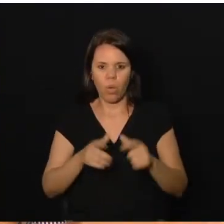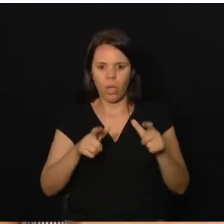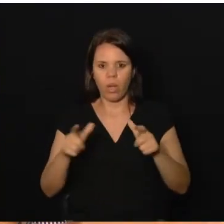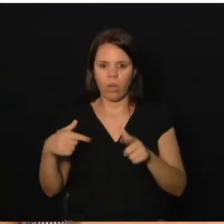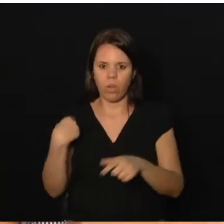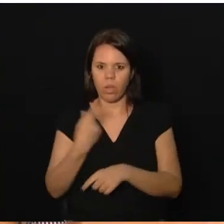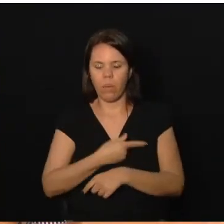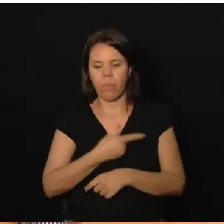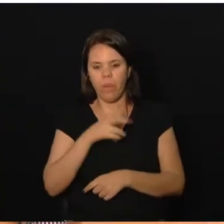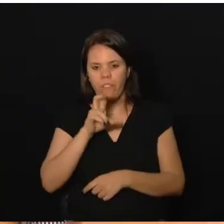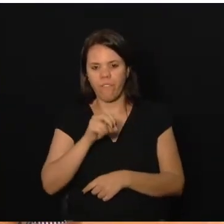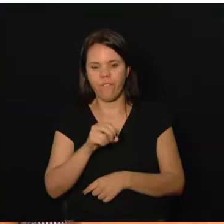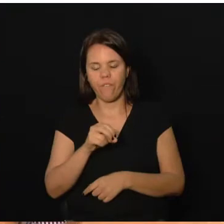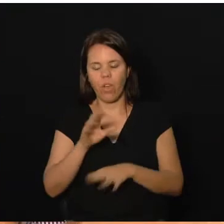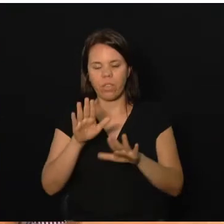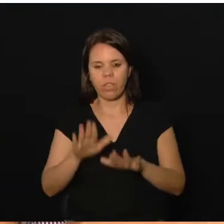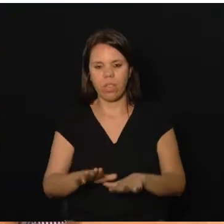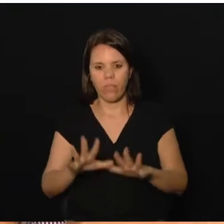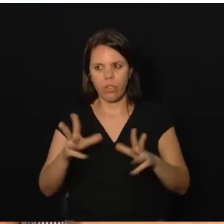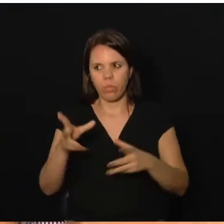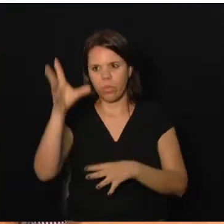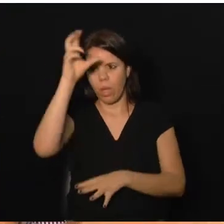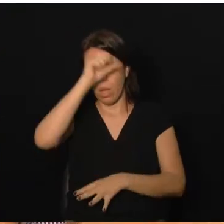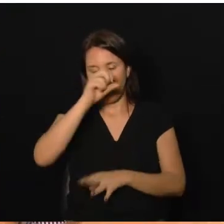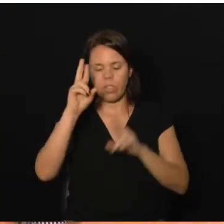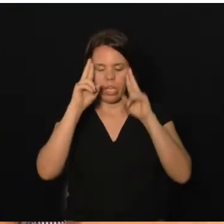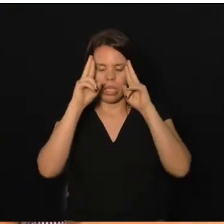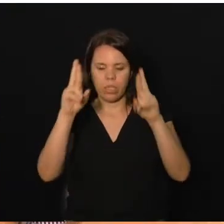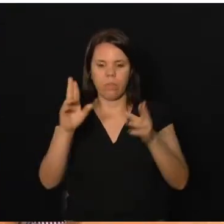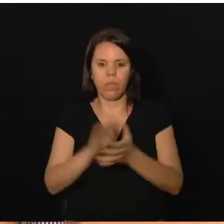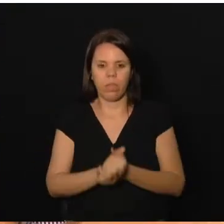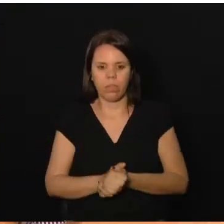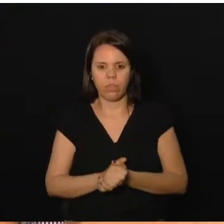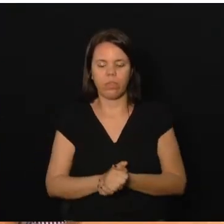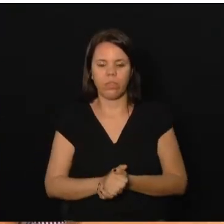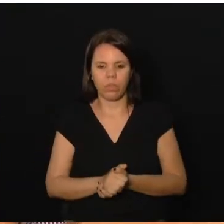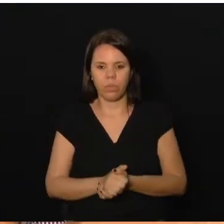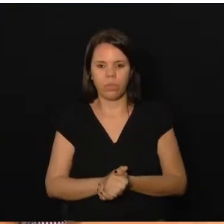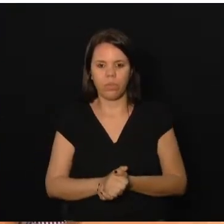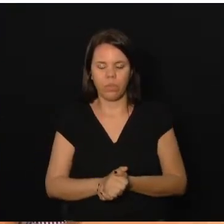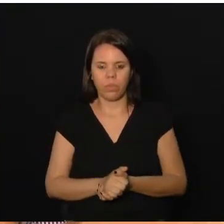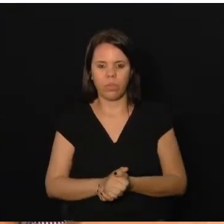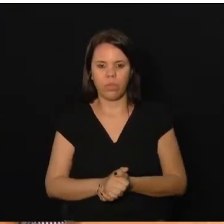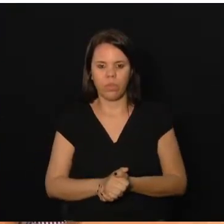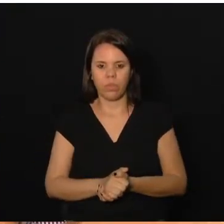estava, todo mundo aprendia a respeito. Entende? Então, através do respeito,